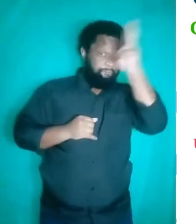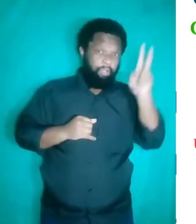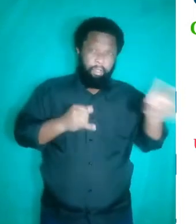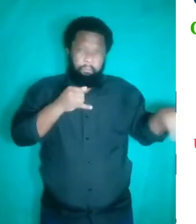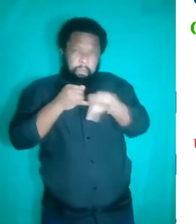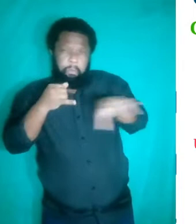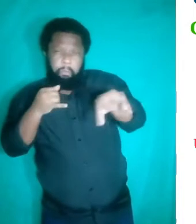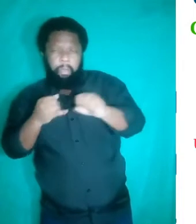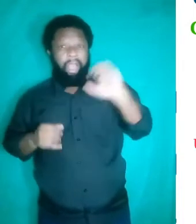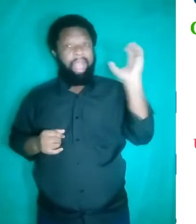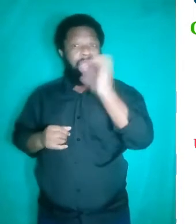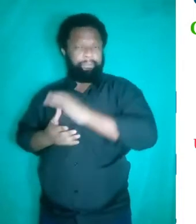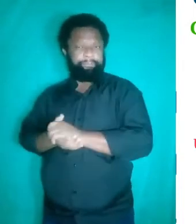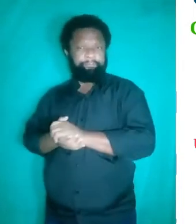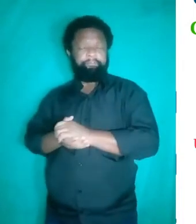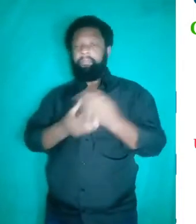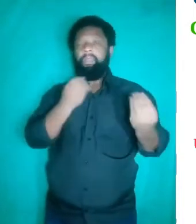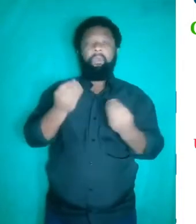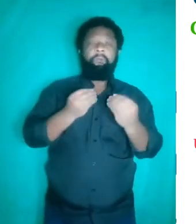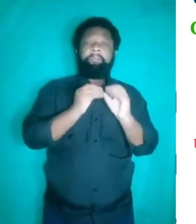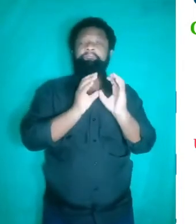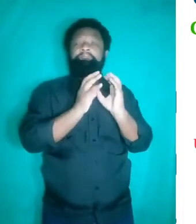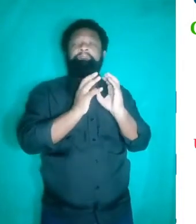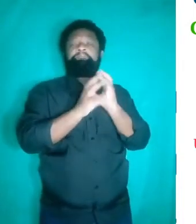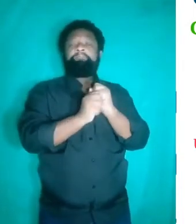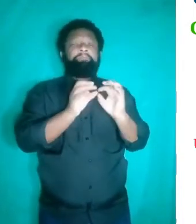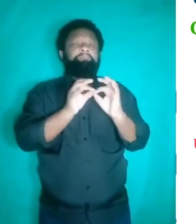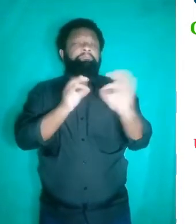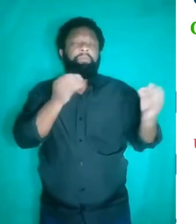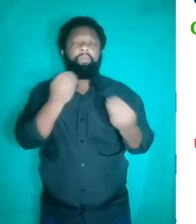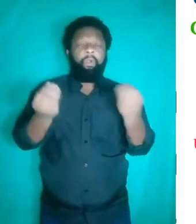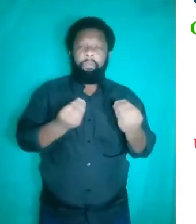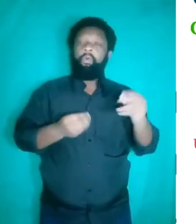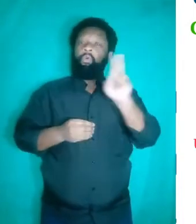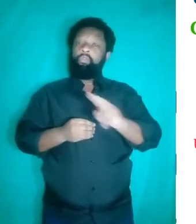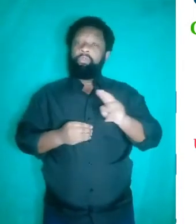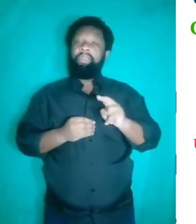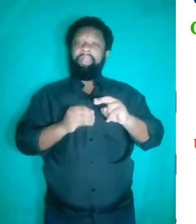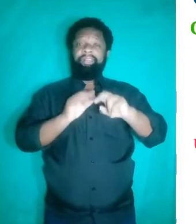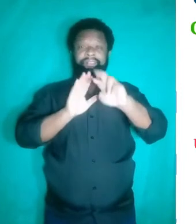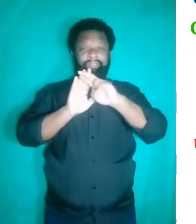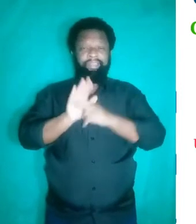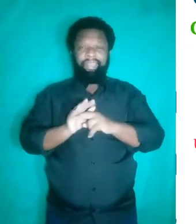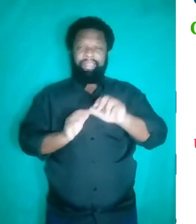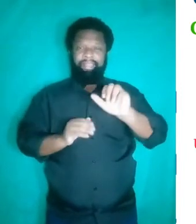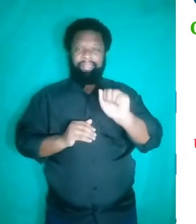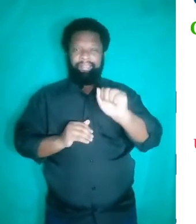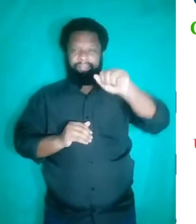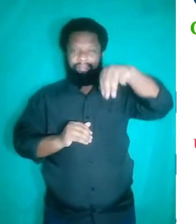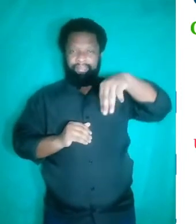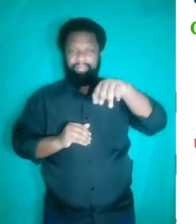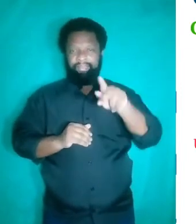passa muita carga em pouco tempo, ok? Como é que a gente mede isso? Em Ampère, tá? Em homenagem